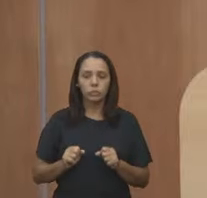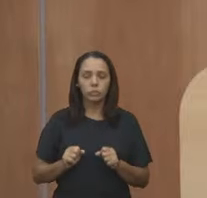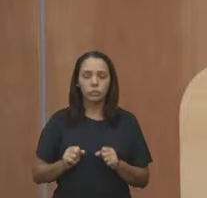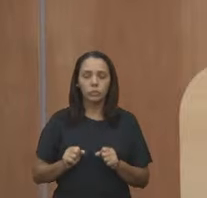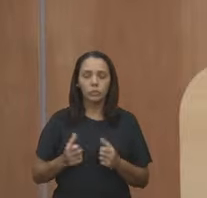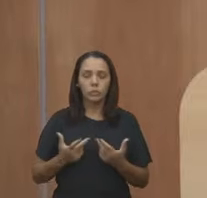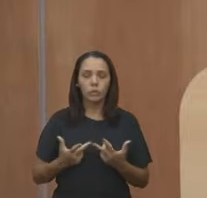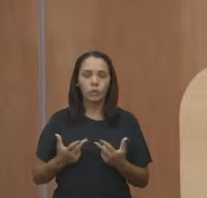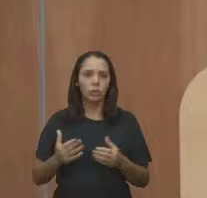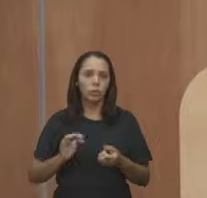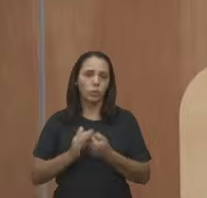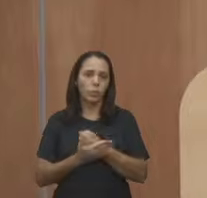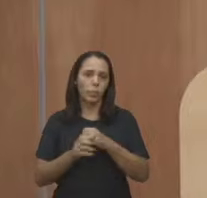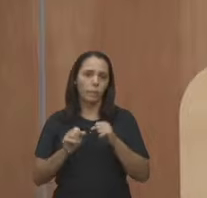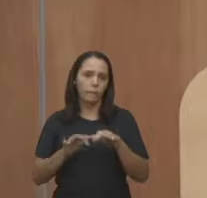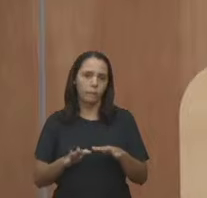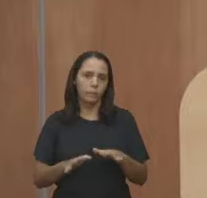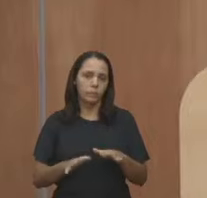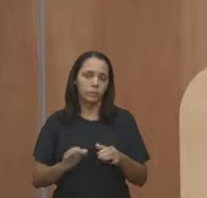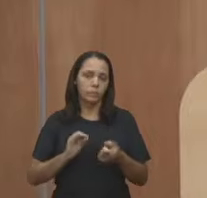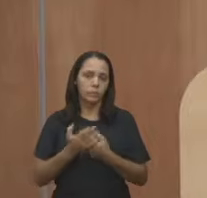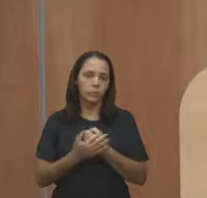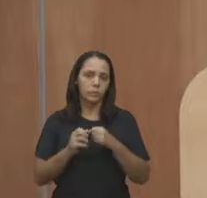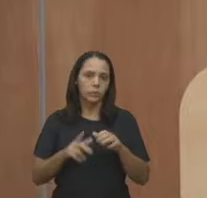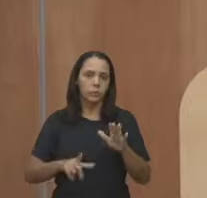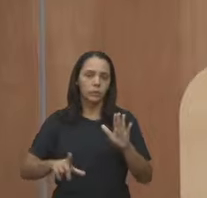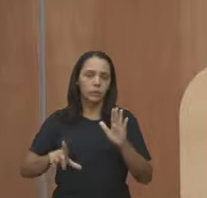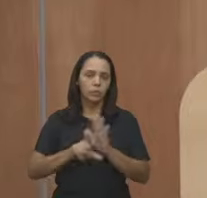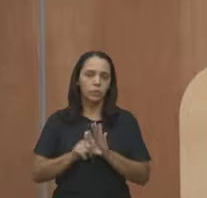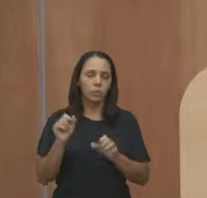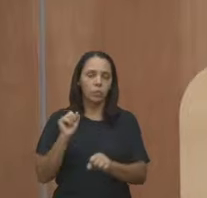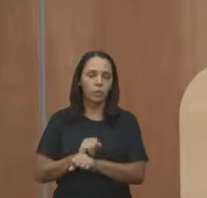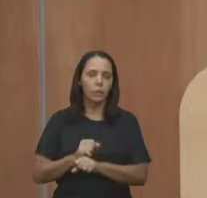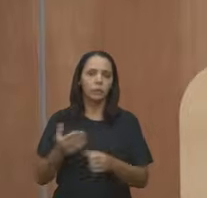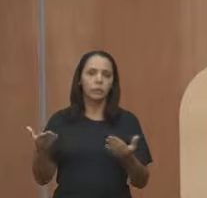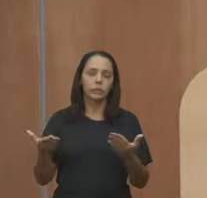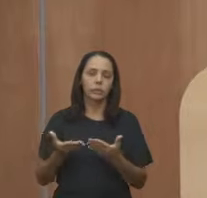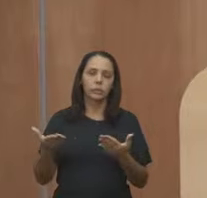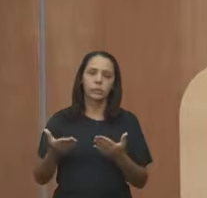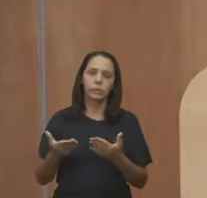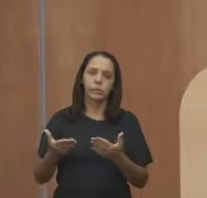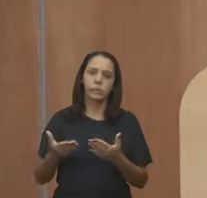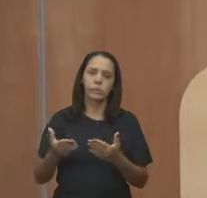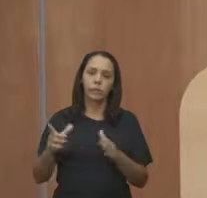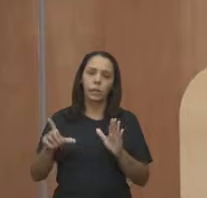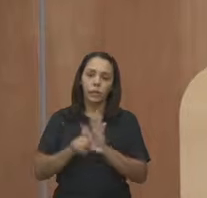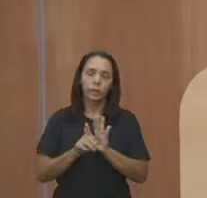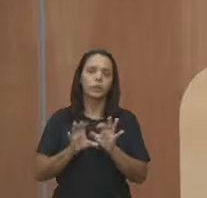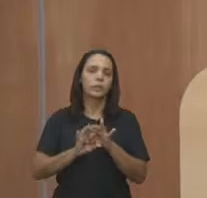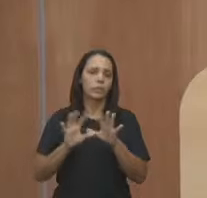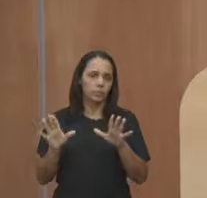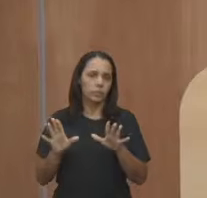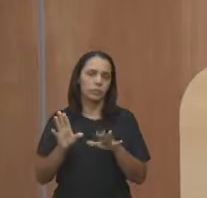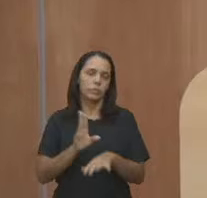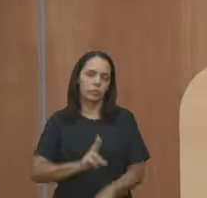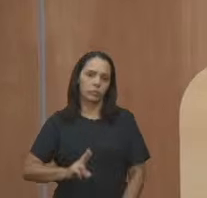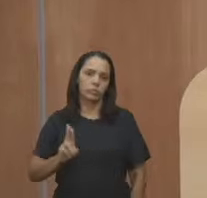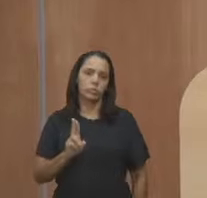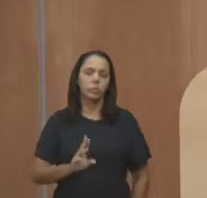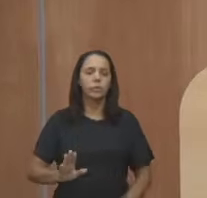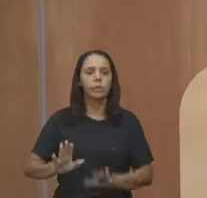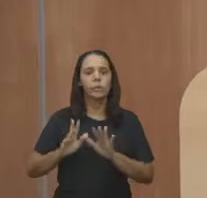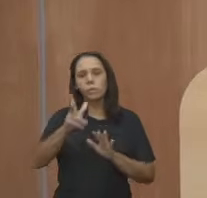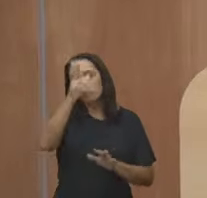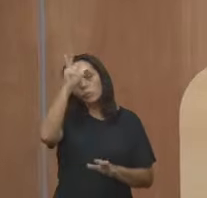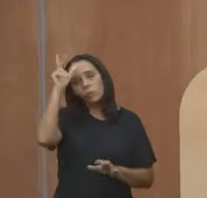congelado e aí agora tem uma lei federal que descongela, devolve todos esses benefícios, mas falta a prefeitura regulamentar. A gente pede para que a prefeitura